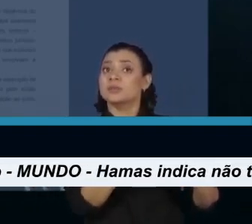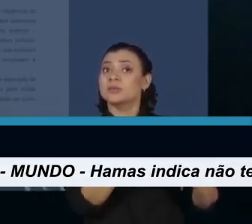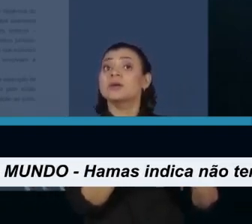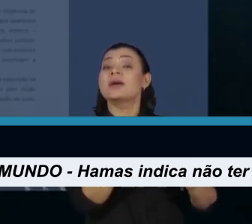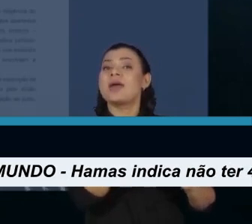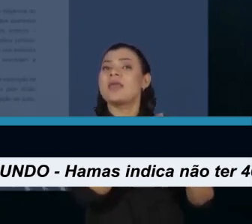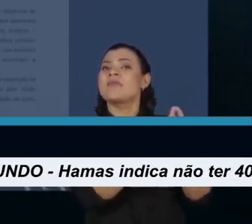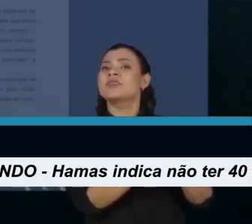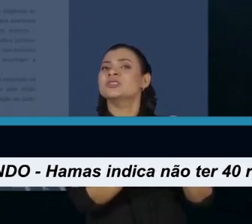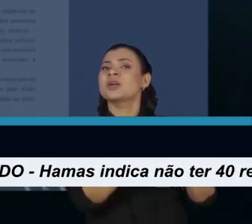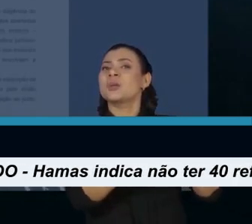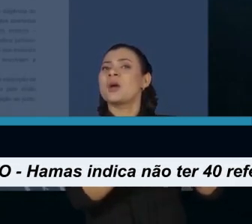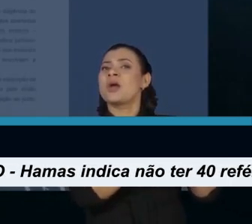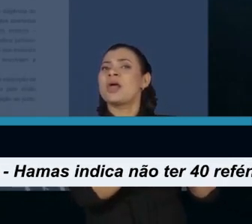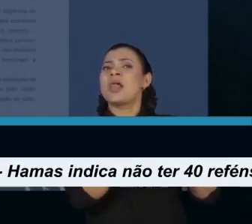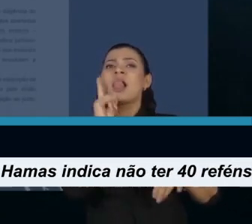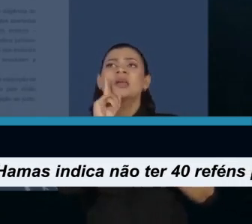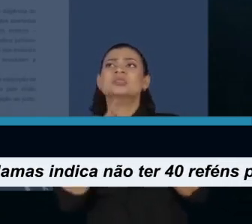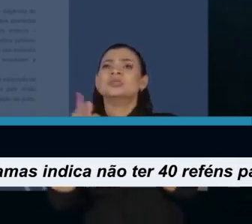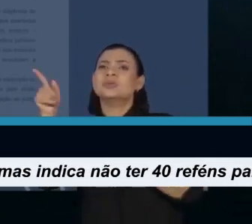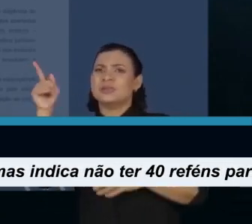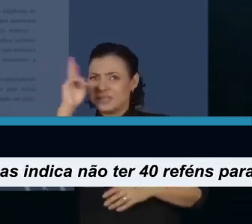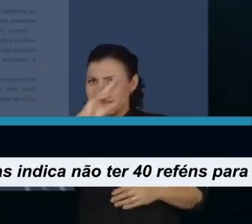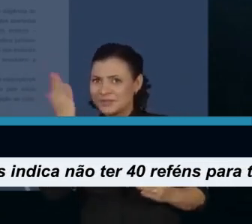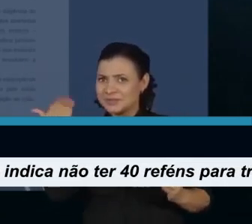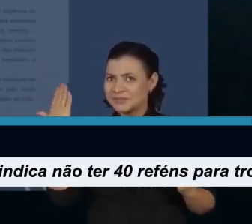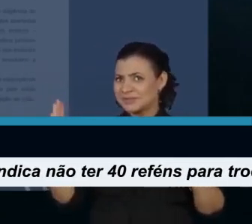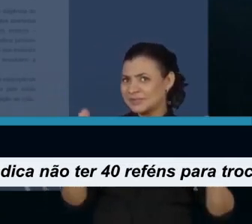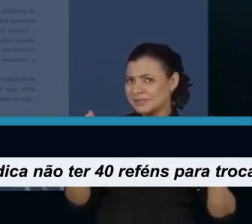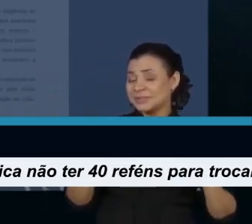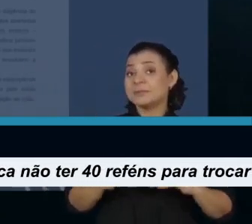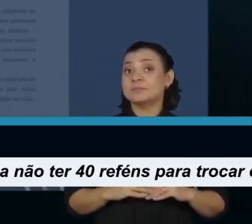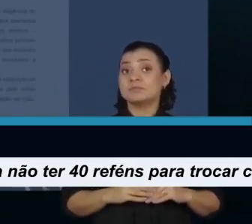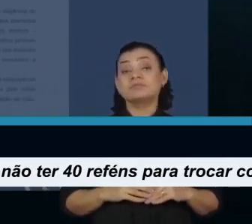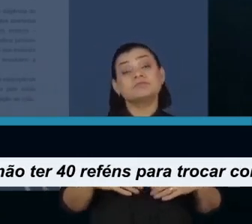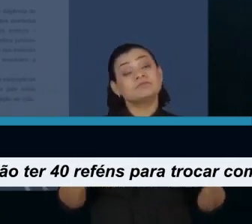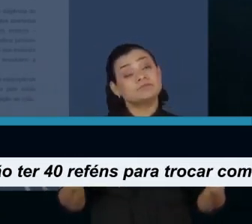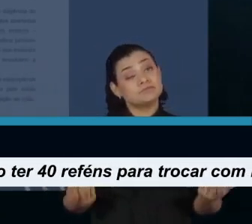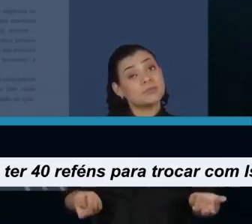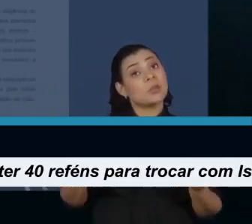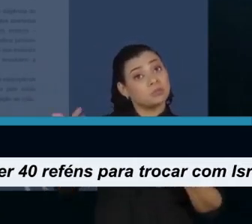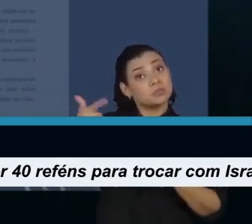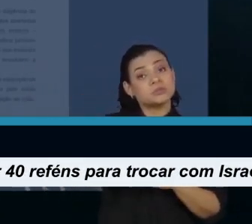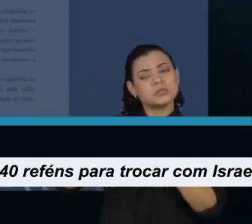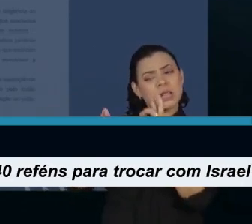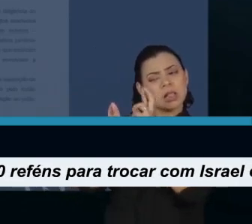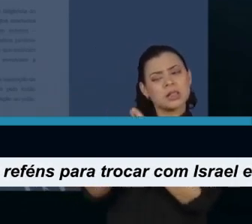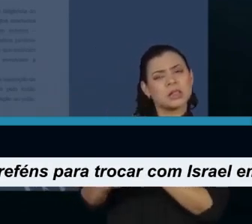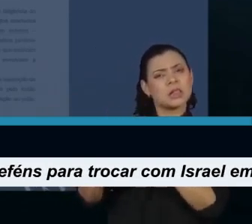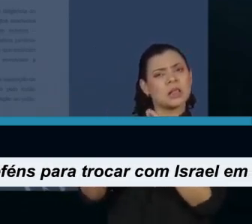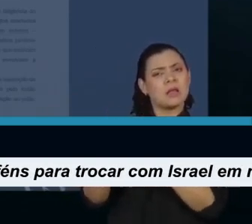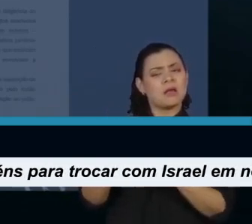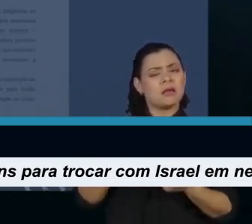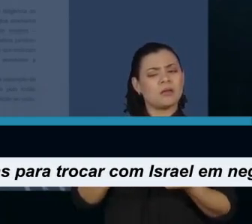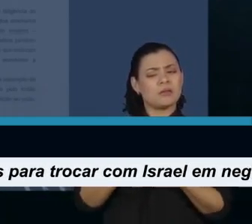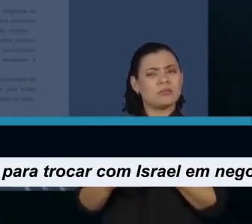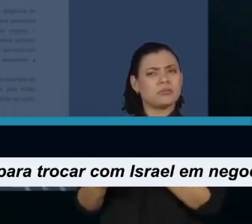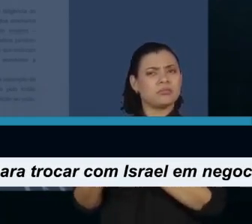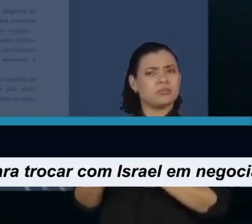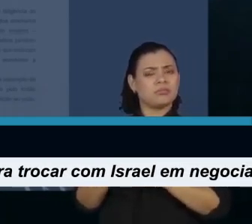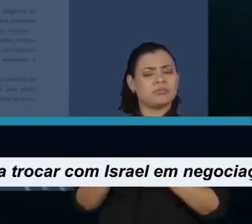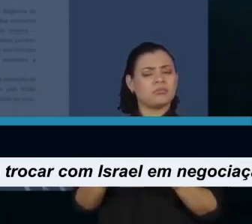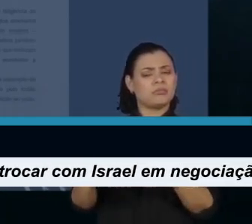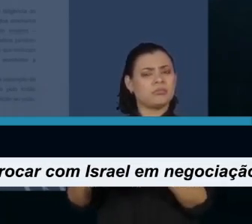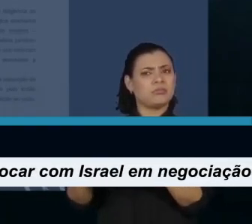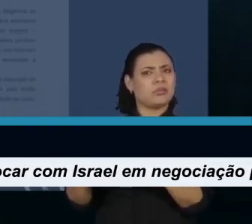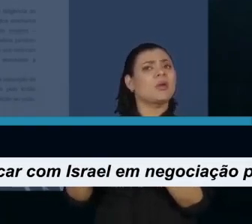era investigada nos Estados Unidos. O relatório afirma que foi verificado um possível conluio envolvendo os operadores do